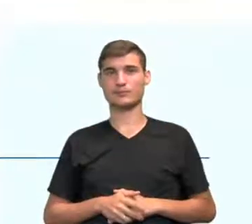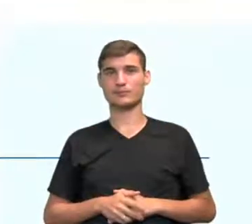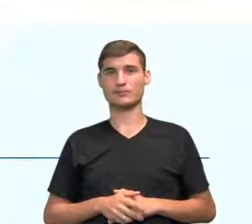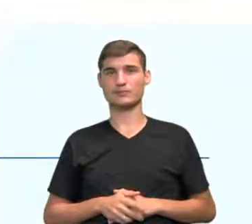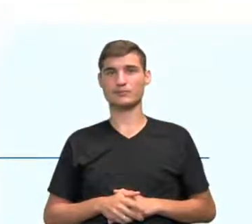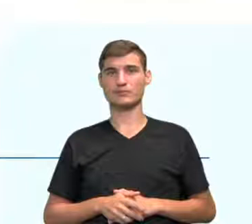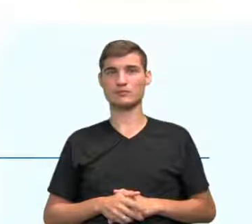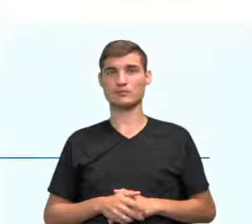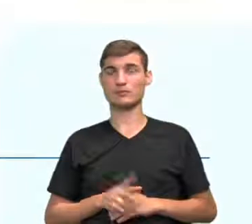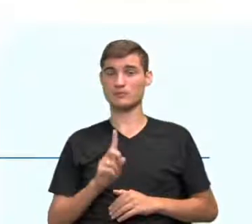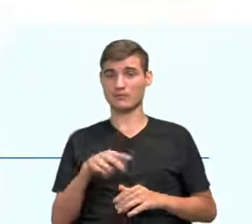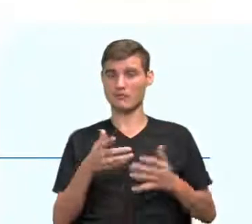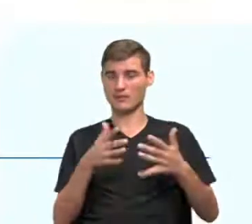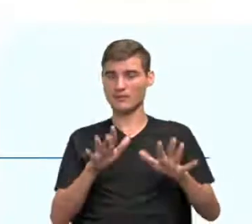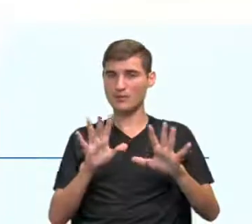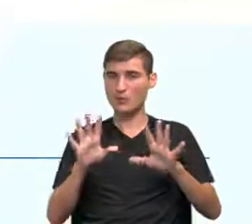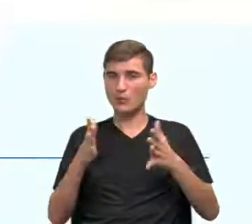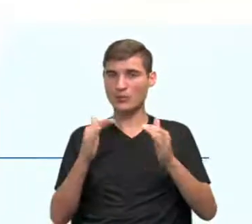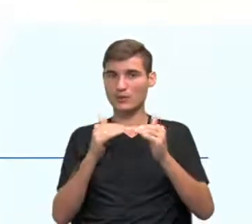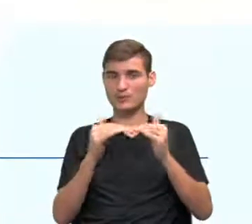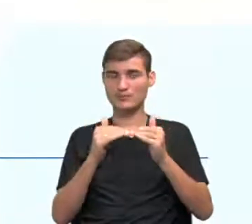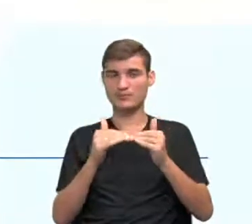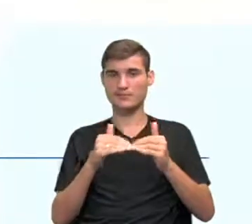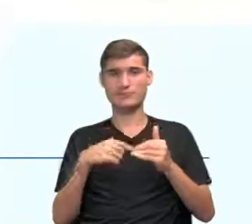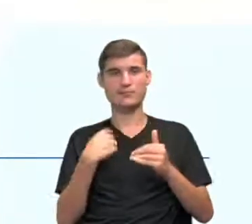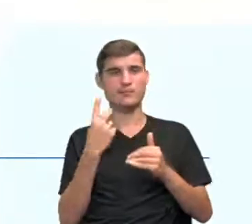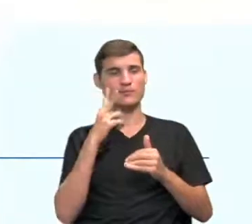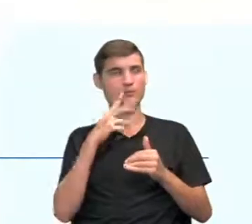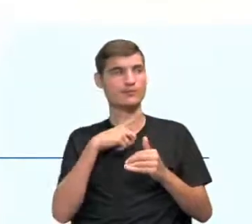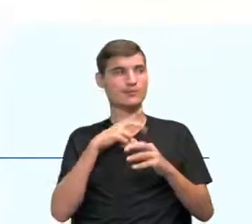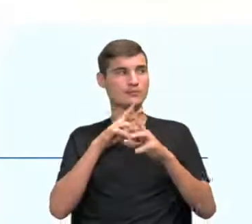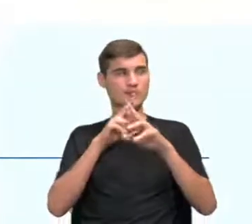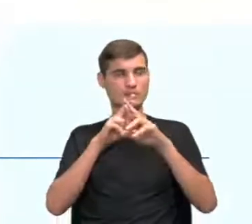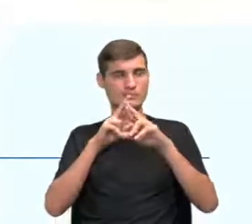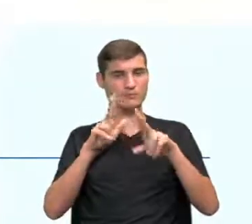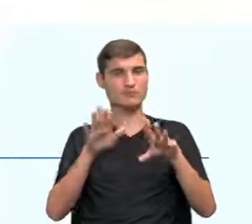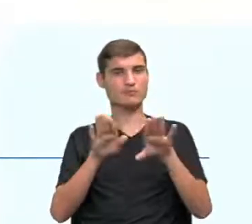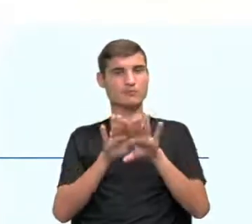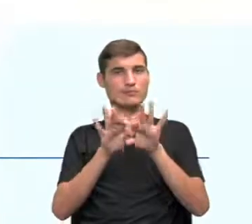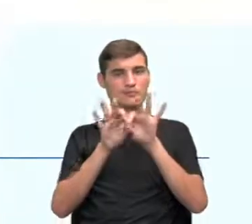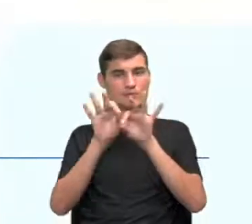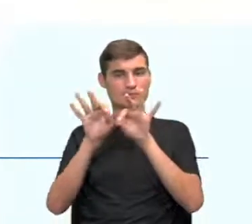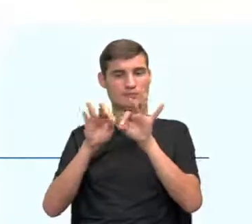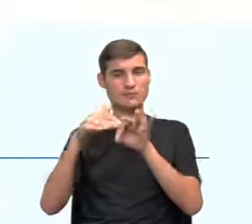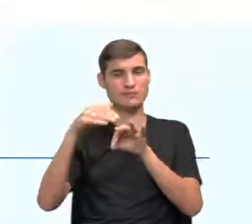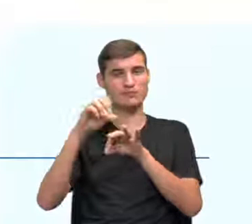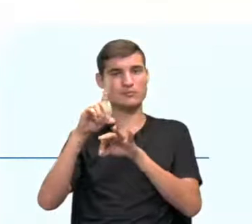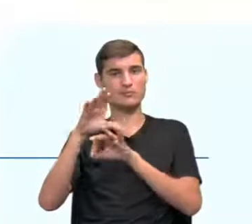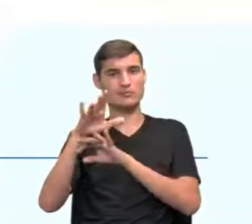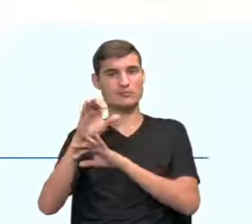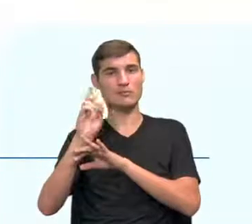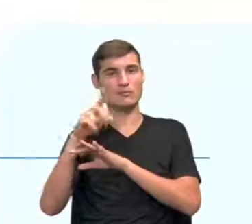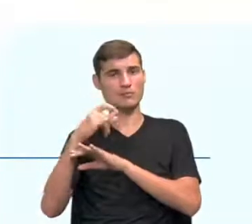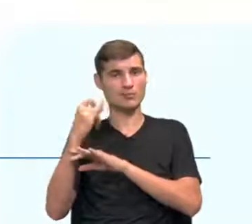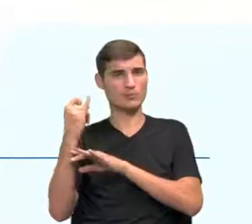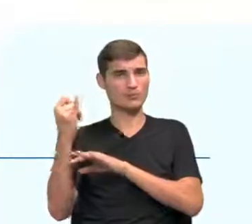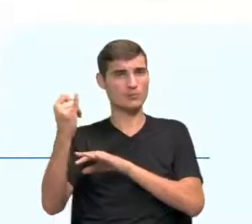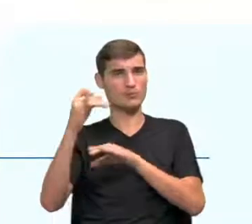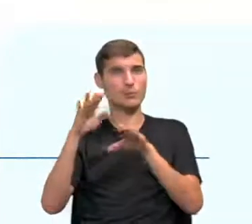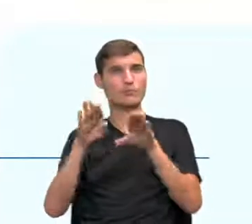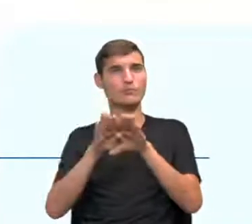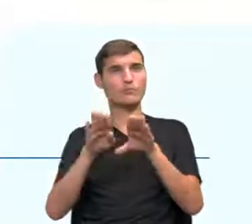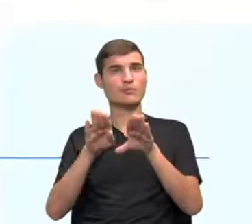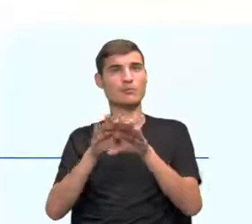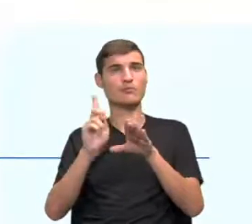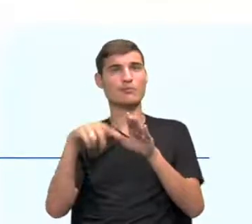Então é assim que acontece. A gente tem uma outra modulação, que é muito importante também, é a